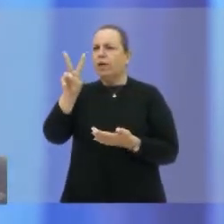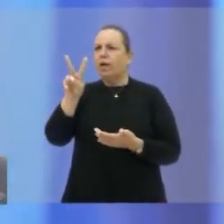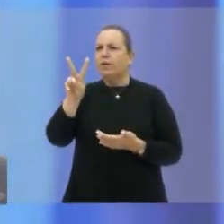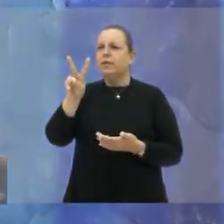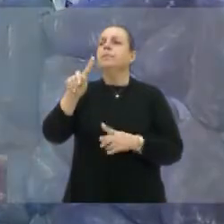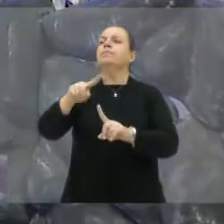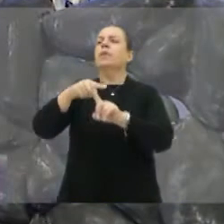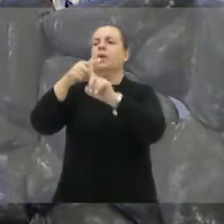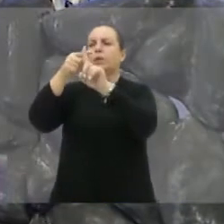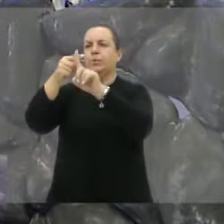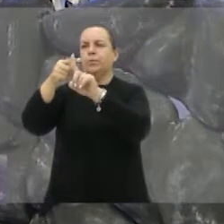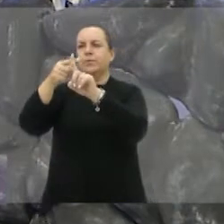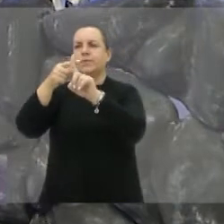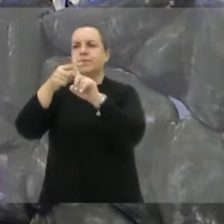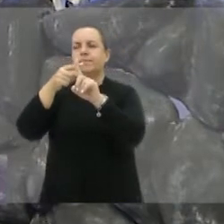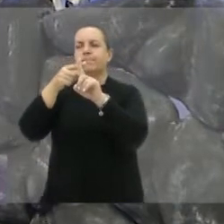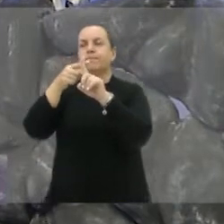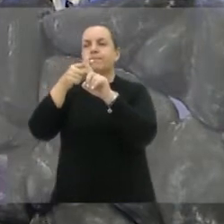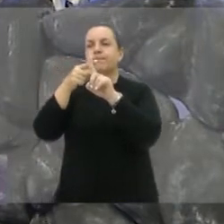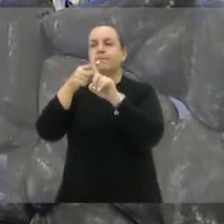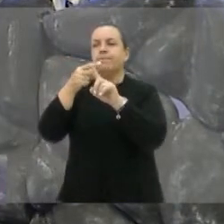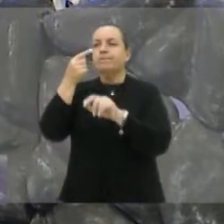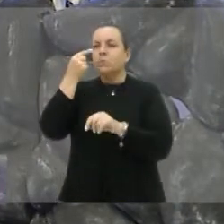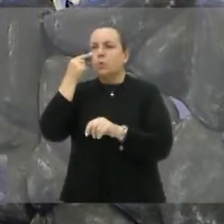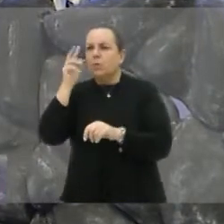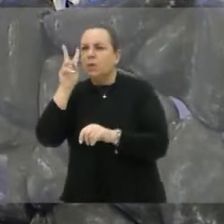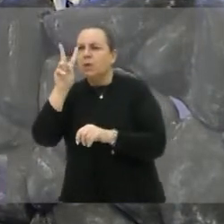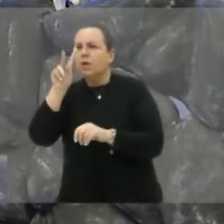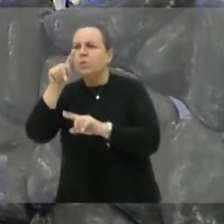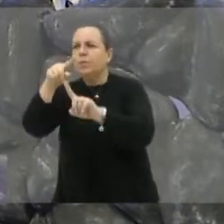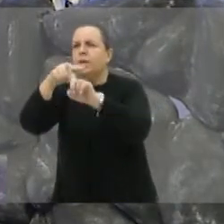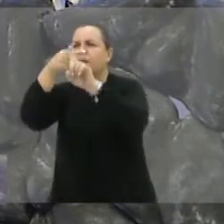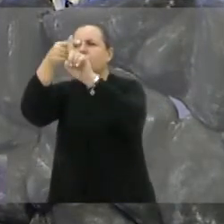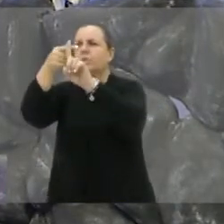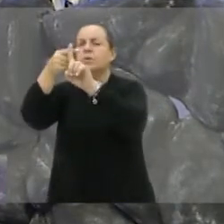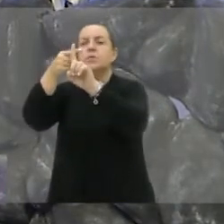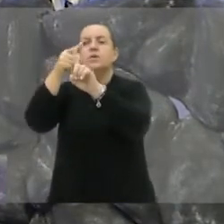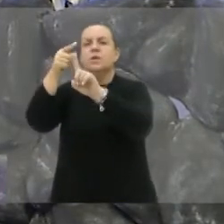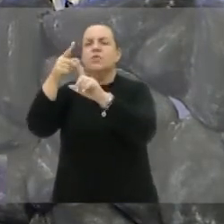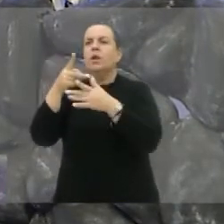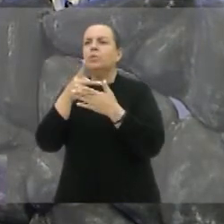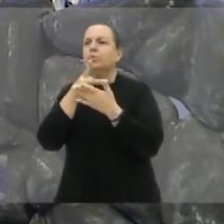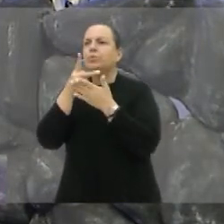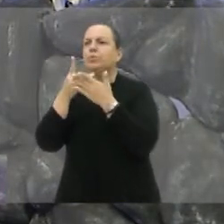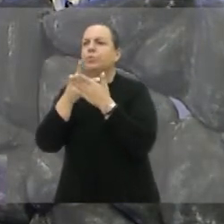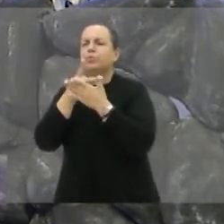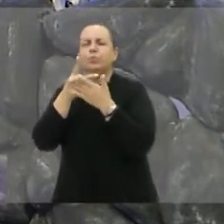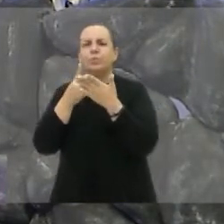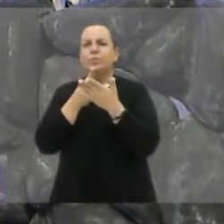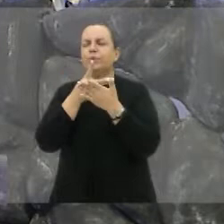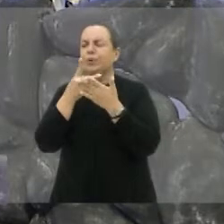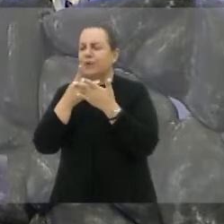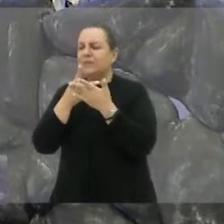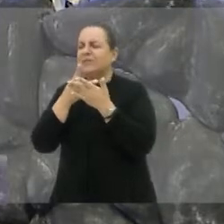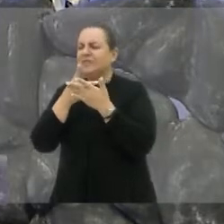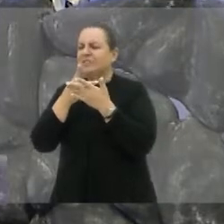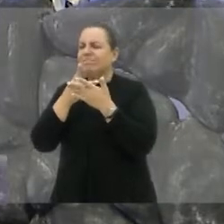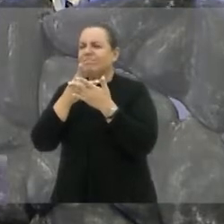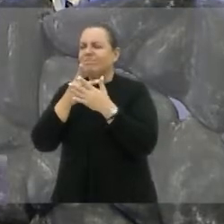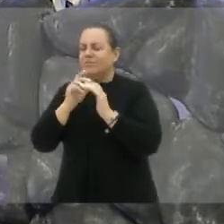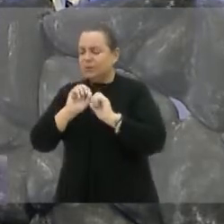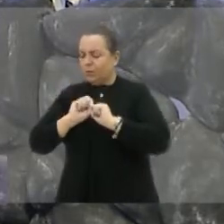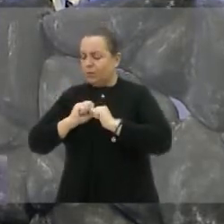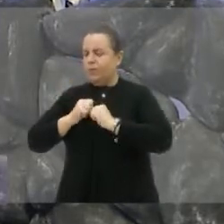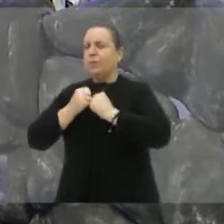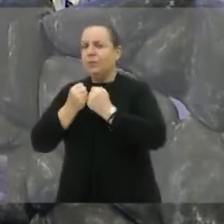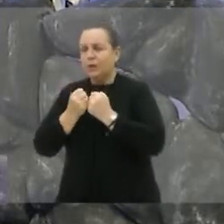cruz. E olhando para a cruz, você vai buscando as suas forças, você vai buscando renovar